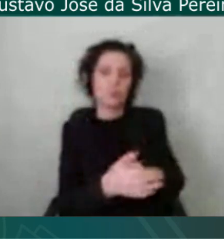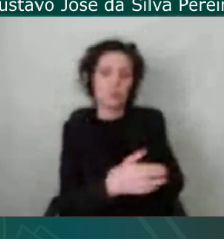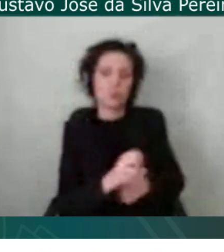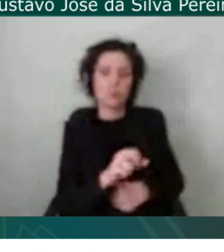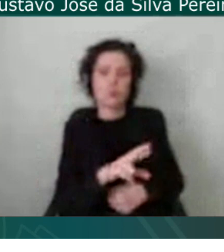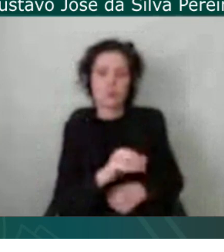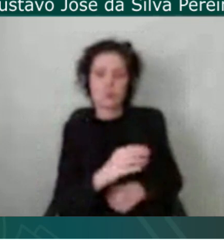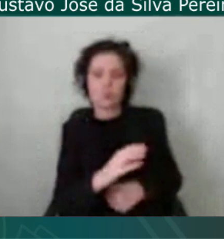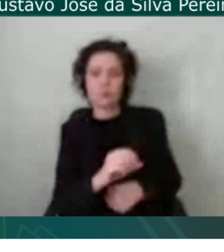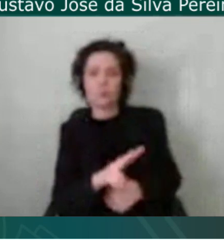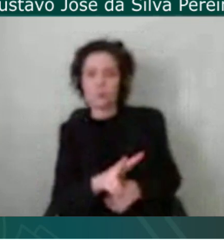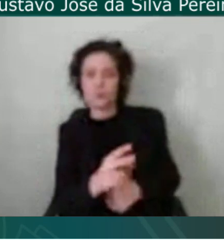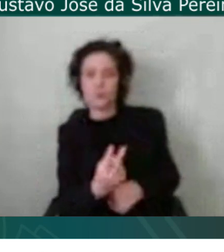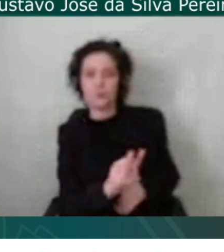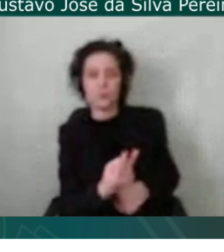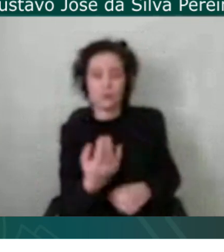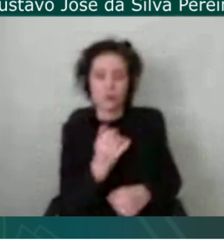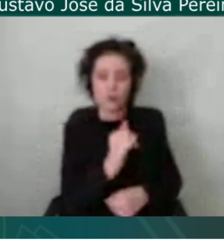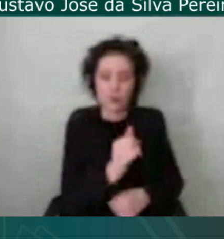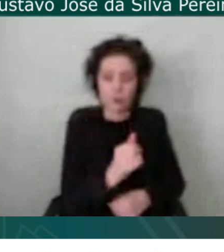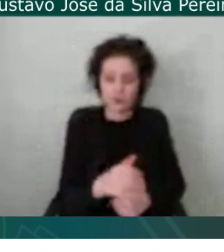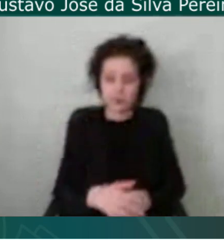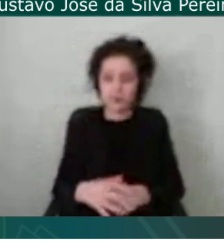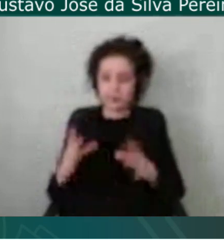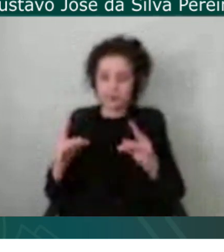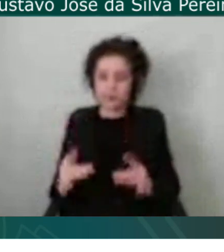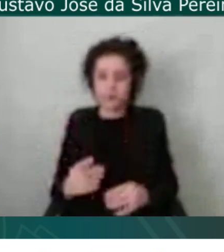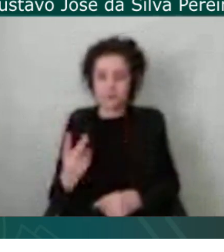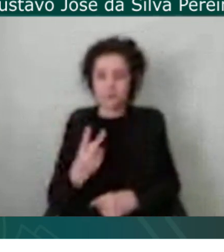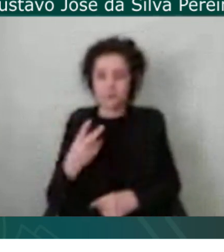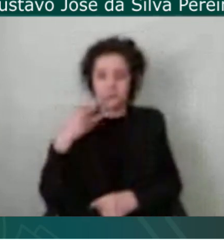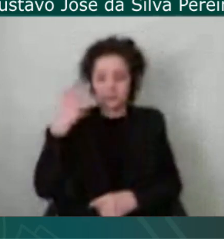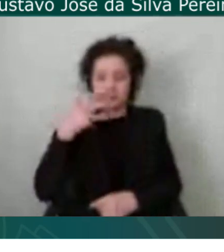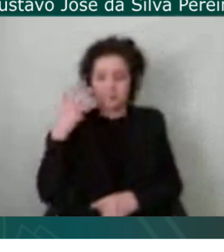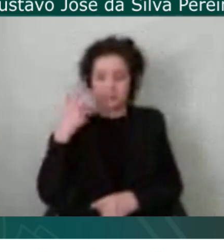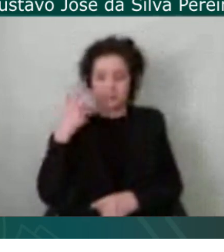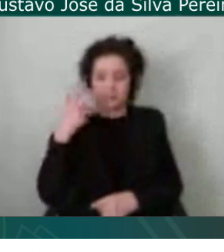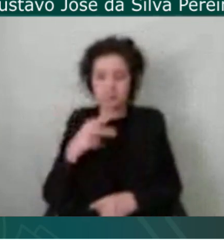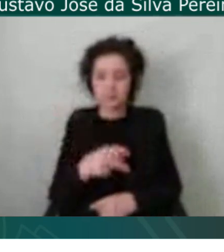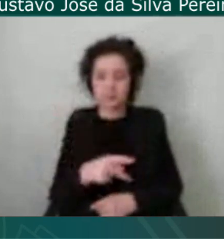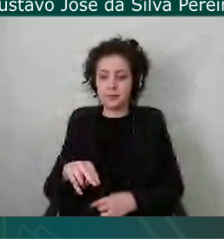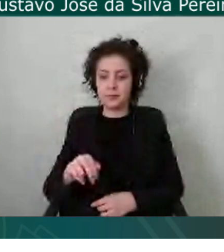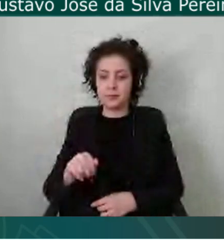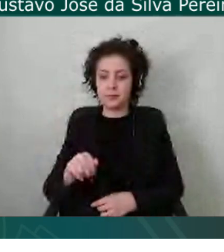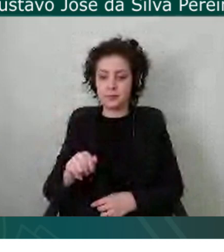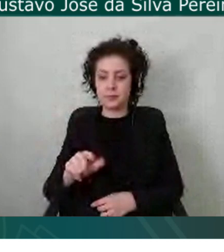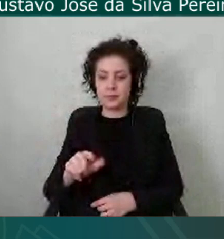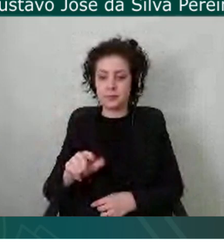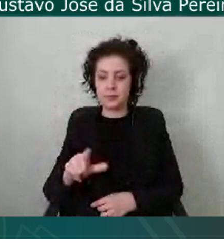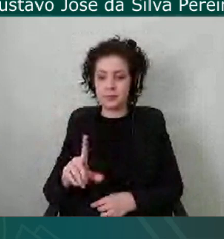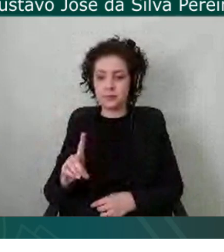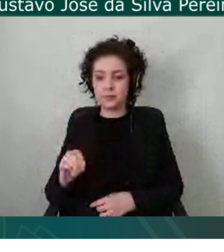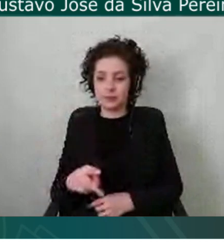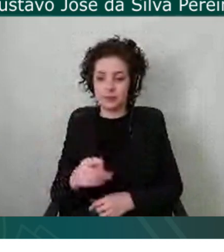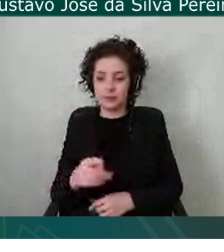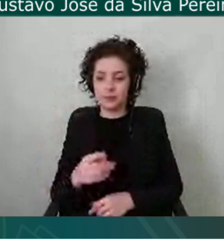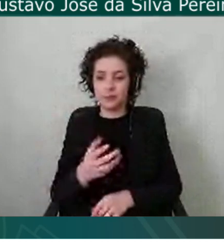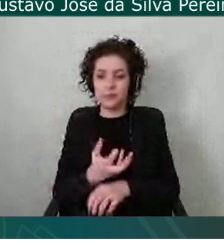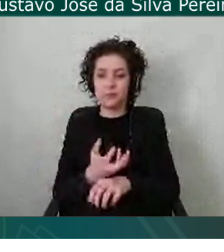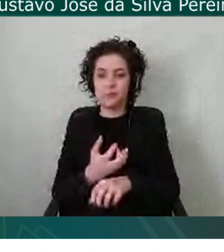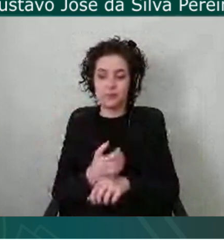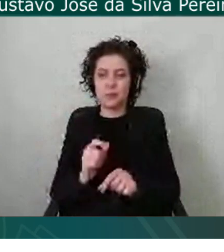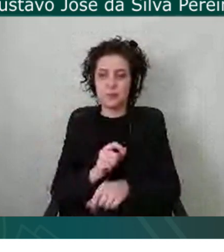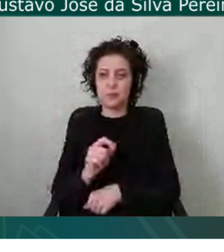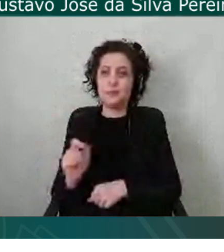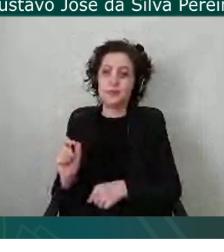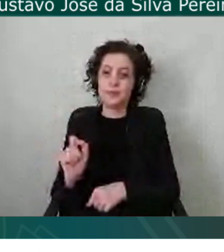vai nos contar. O segundo palestrante vai ser o professor Reinaldo Salomão, que é professor titular da disciplina de infectologia do